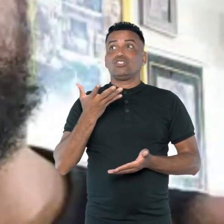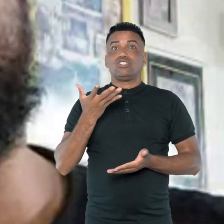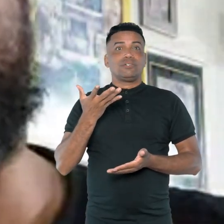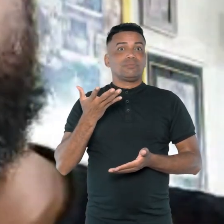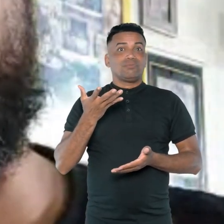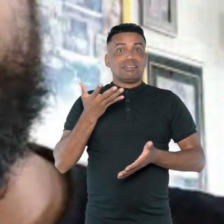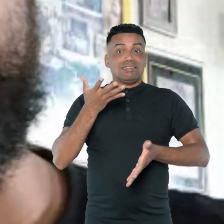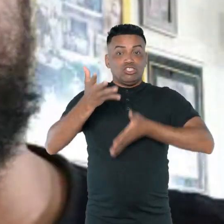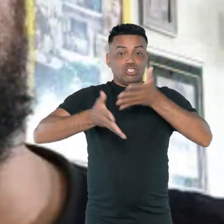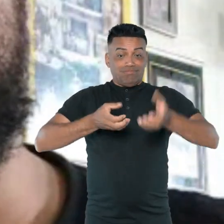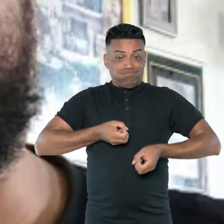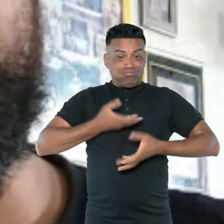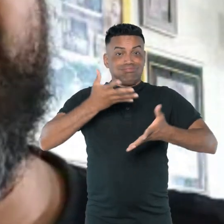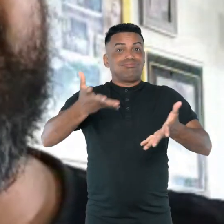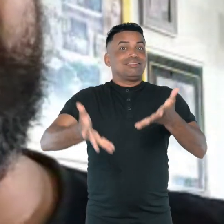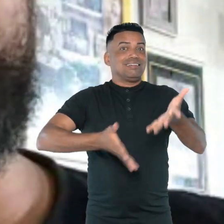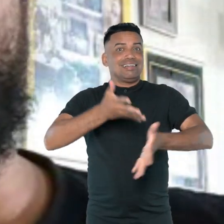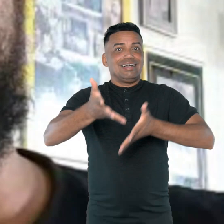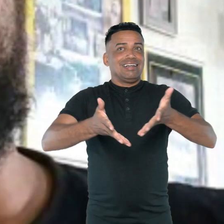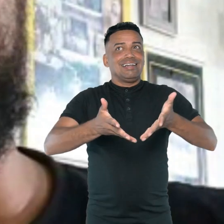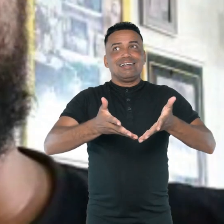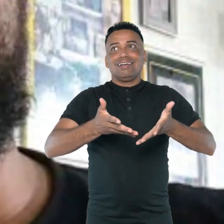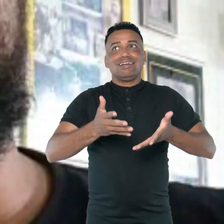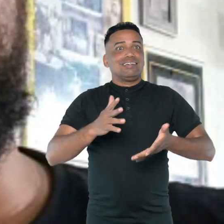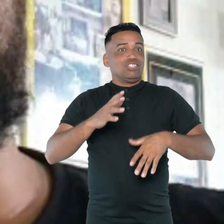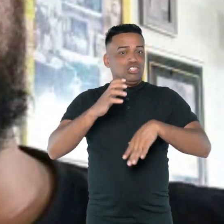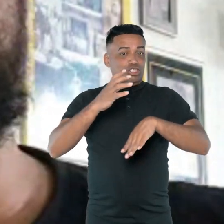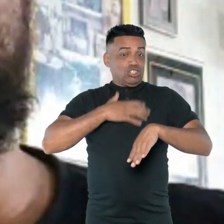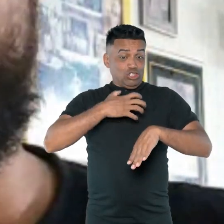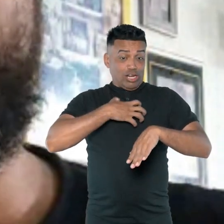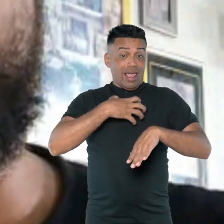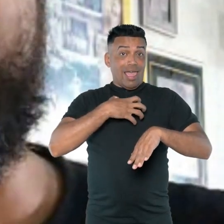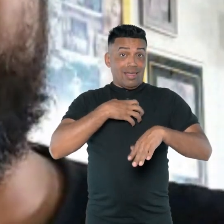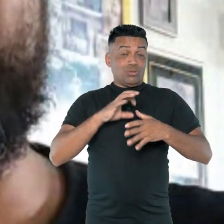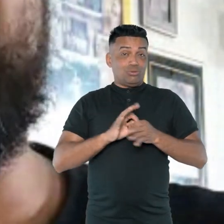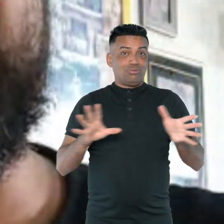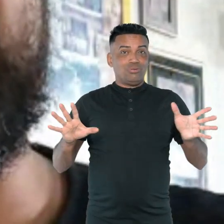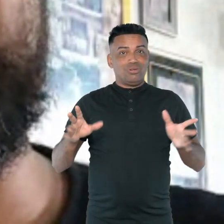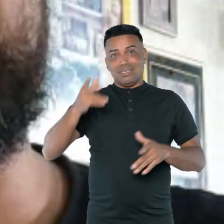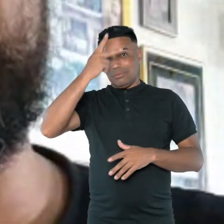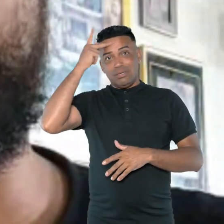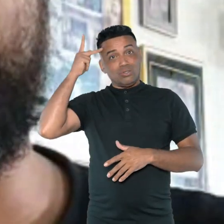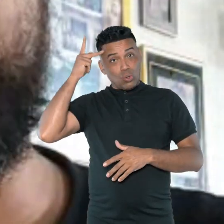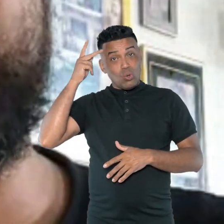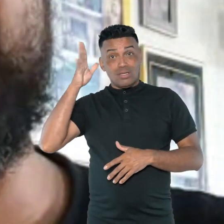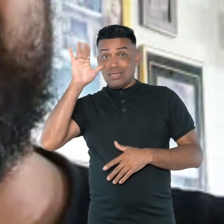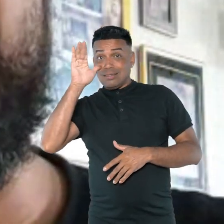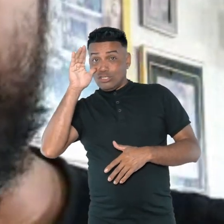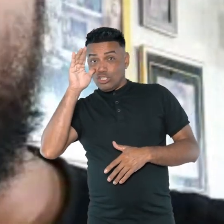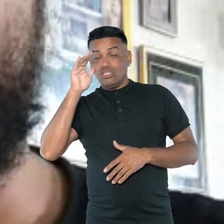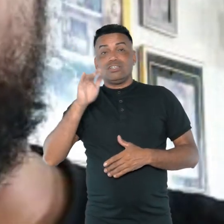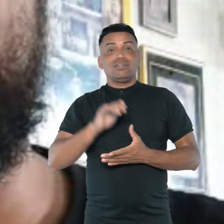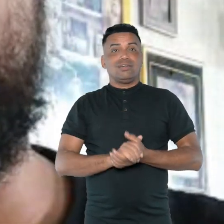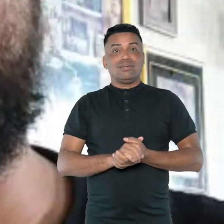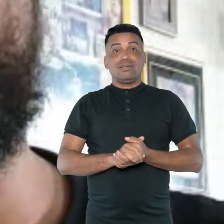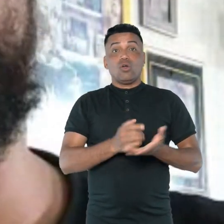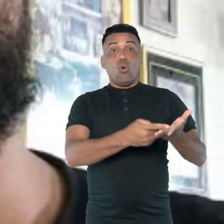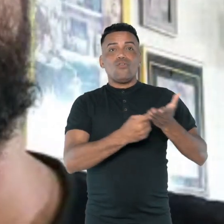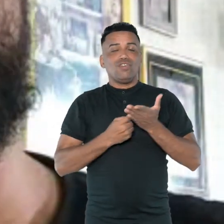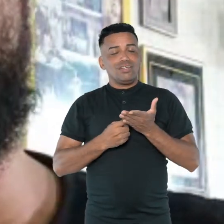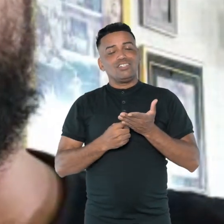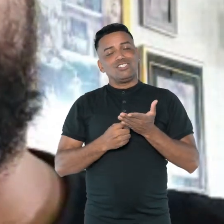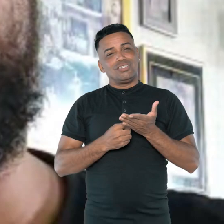mim de estar falando de uma maneira tão descontraída. E eu deixo também aqui, para quem nos assistir, esse convite de olhar para o mundo